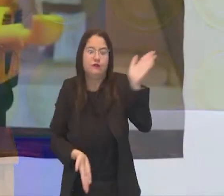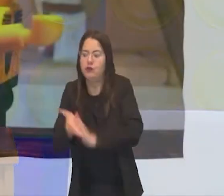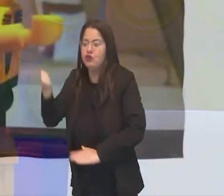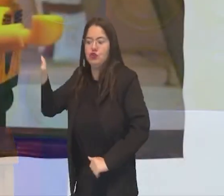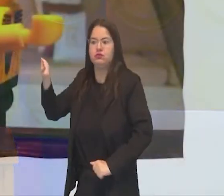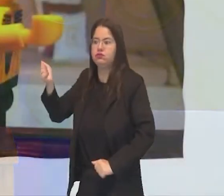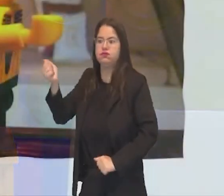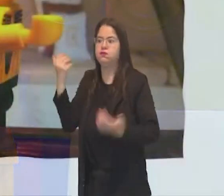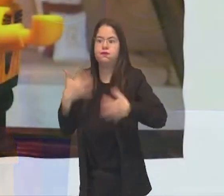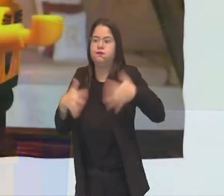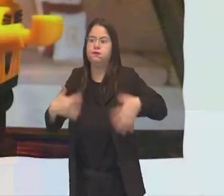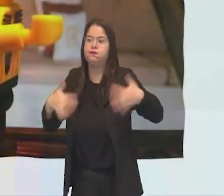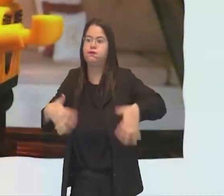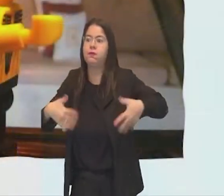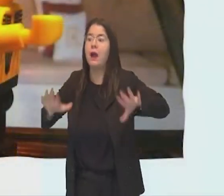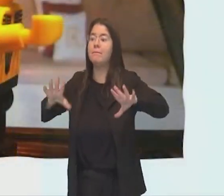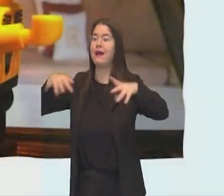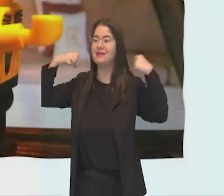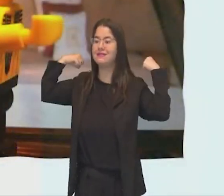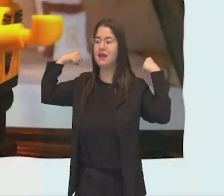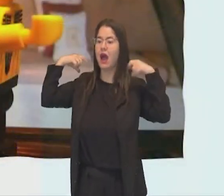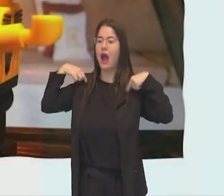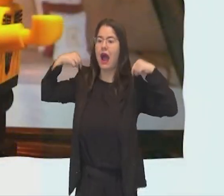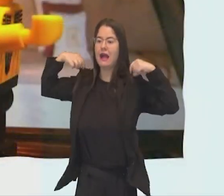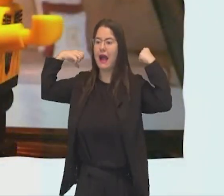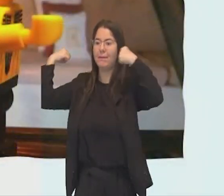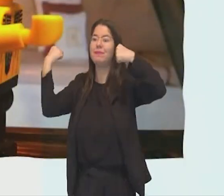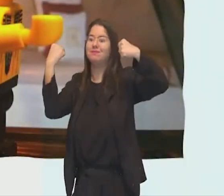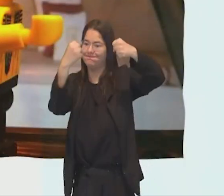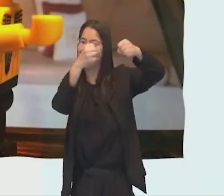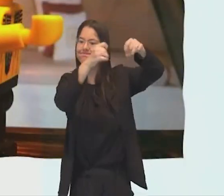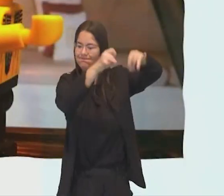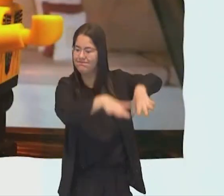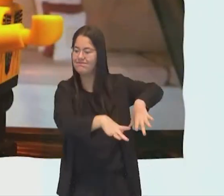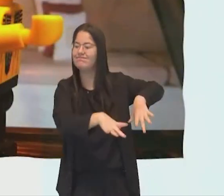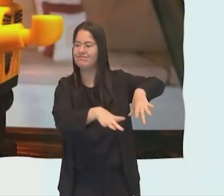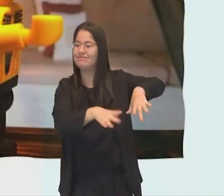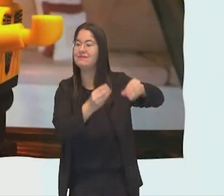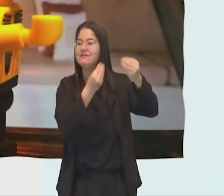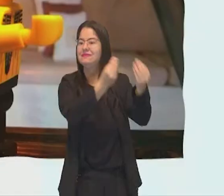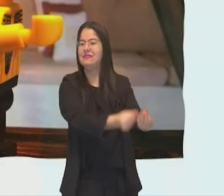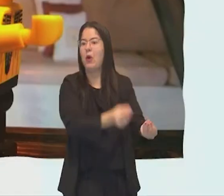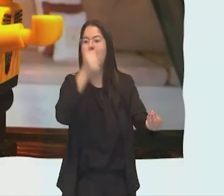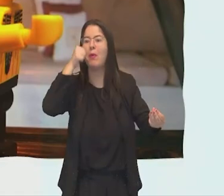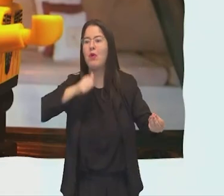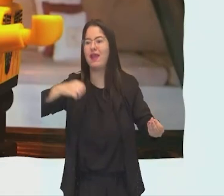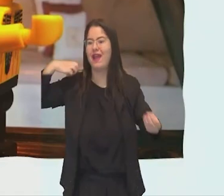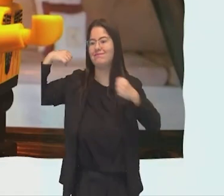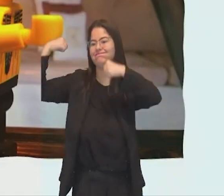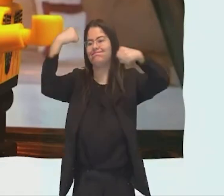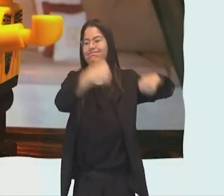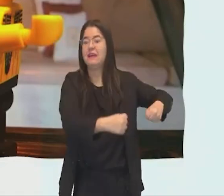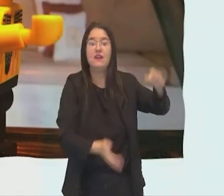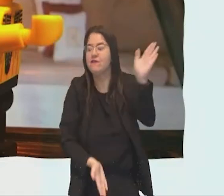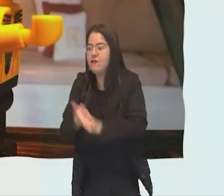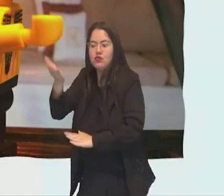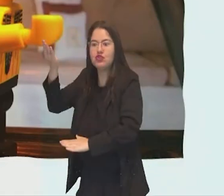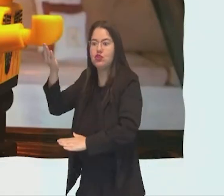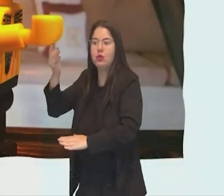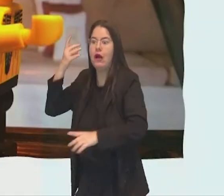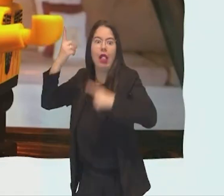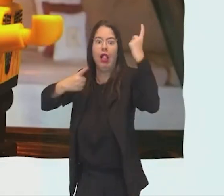fugiu, deixando a sua capa nas mãos daquela mulher. Ela teve